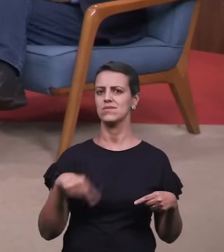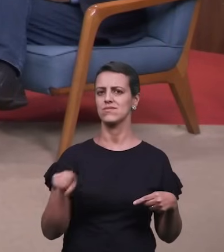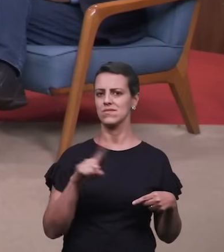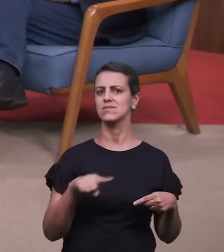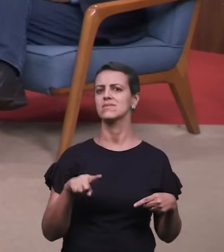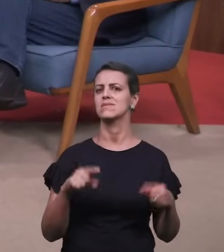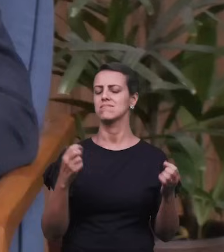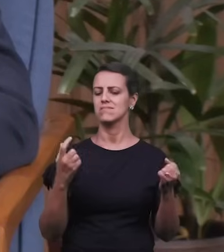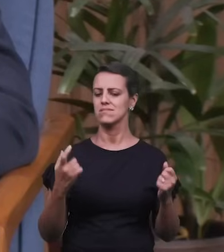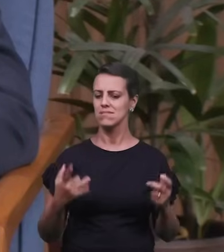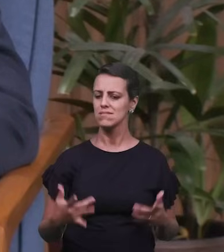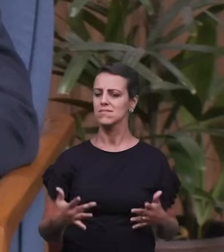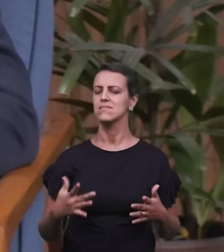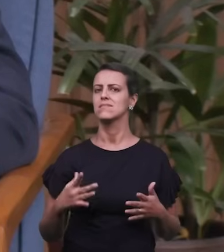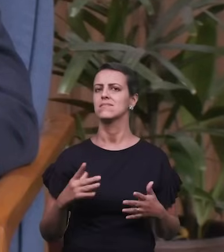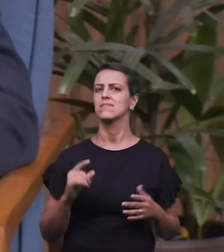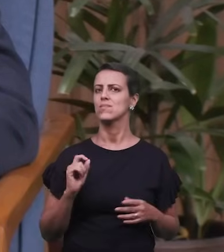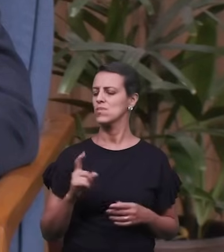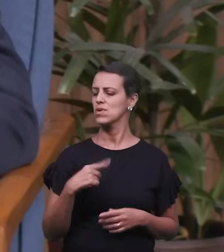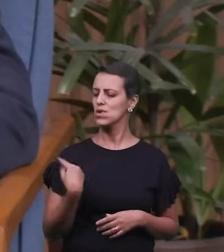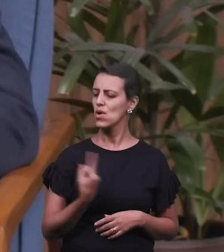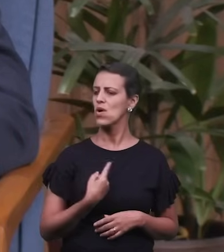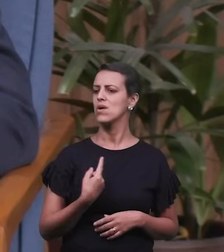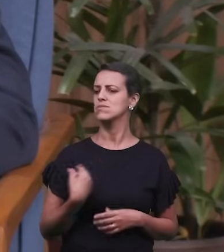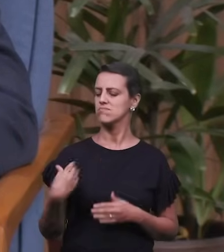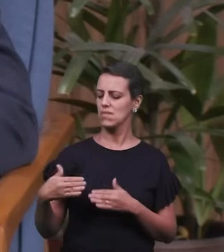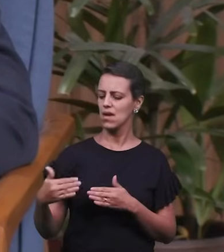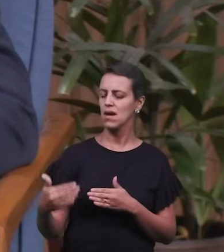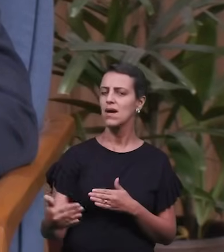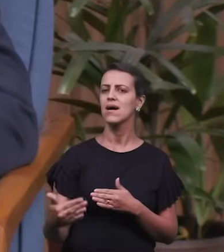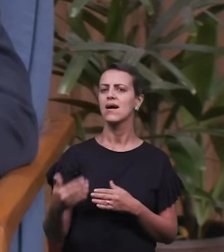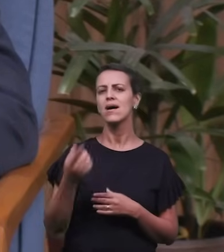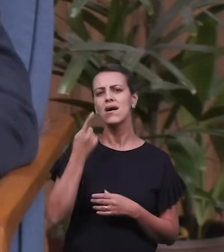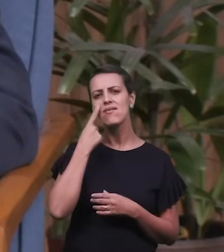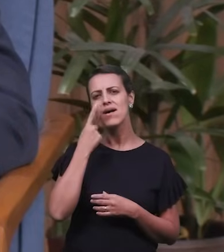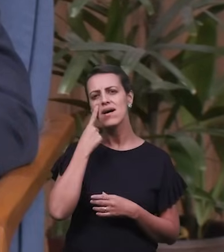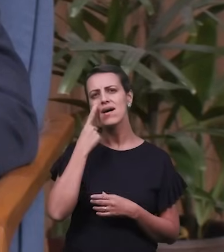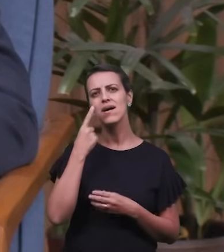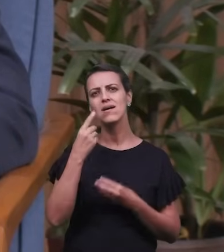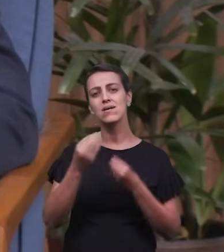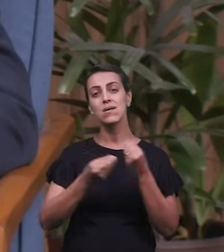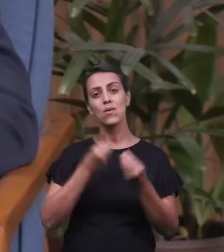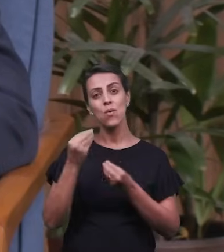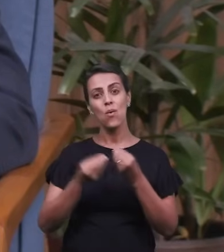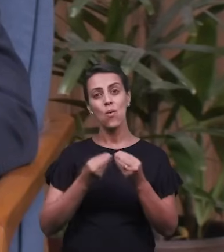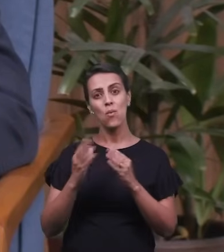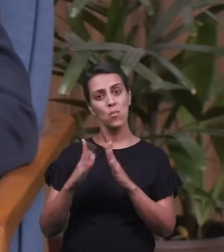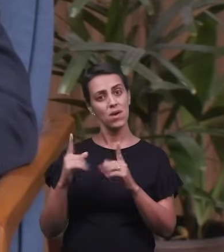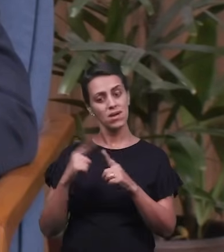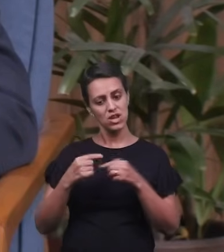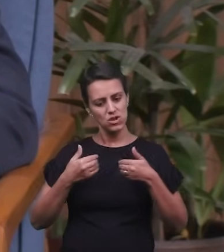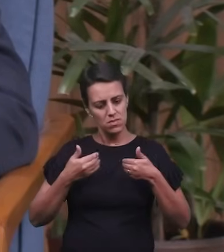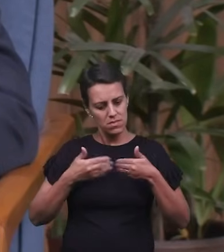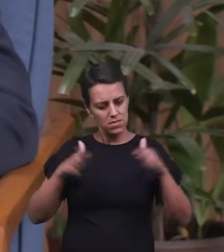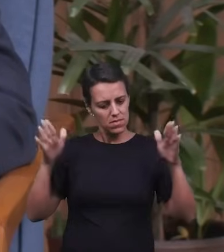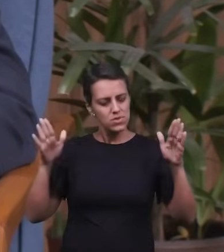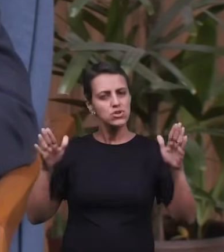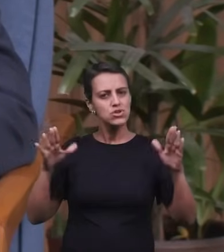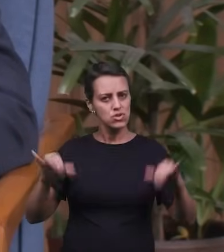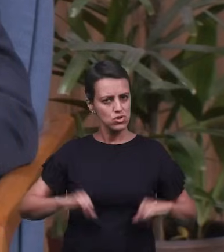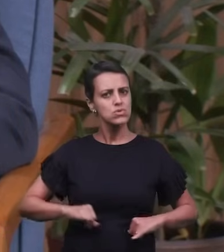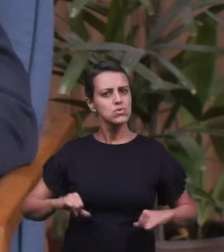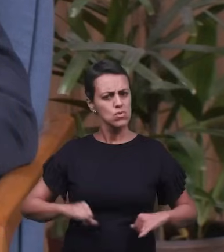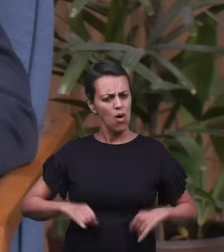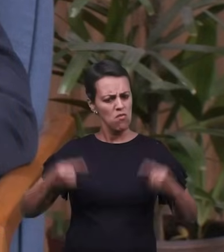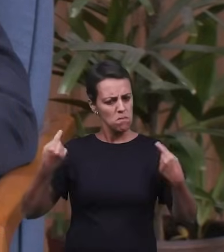que vocês acabaram de colocar, e aquilo que nós enfrentamos, nós vemos a oposição na história da igreja primitiva, né, aquela oposição que houve